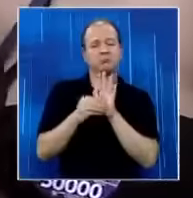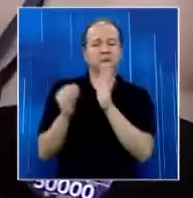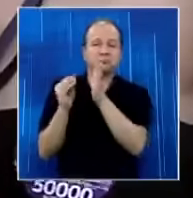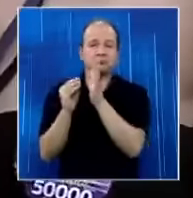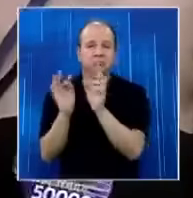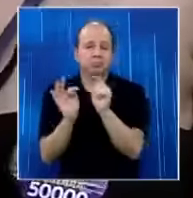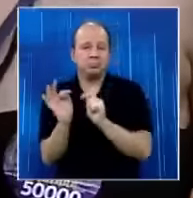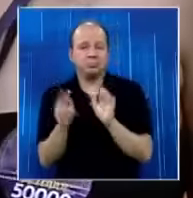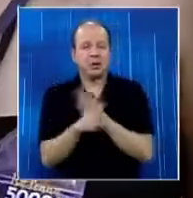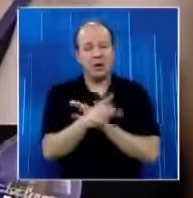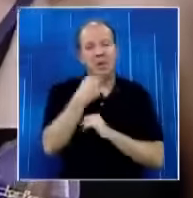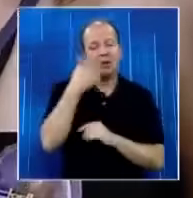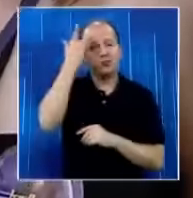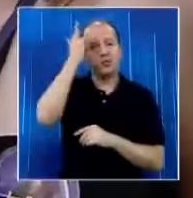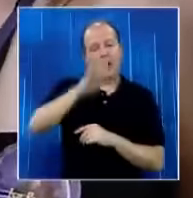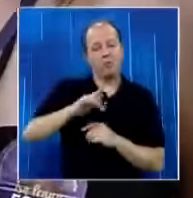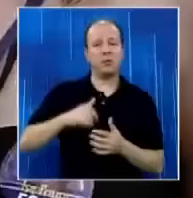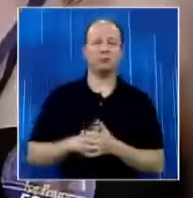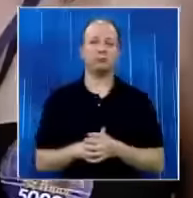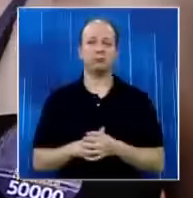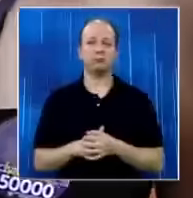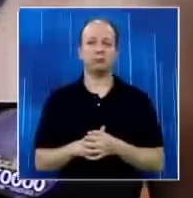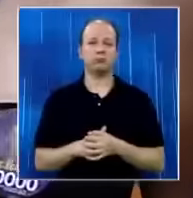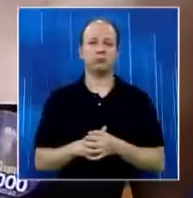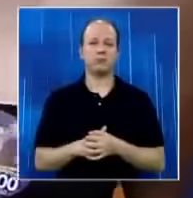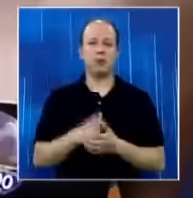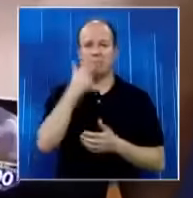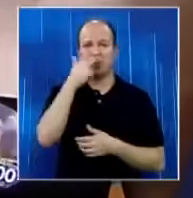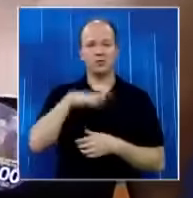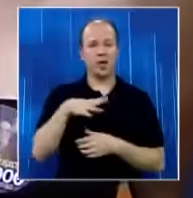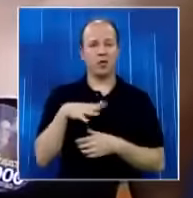elas. Não se sabe de que cidade se estava